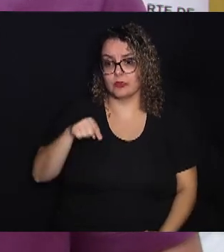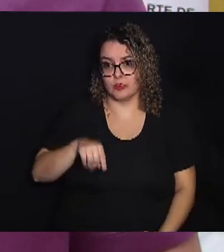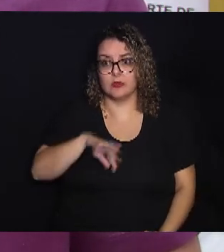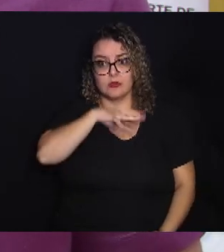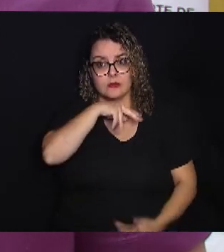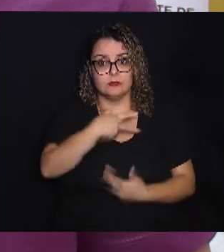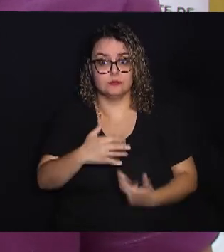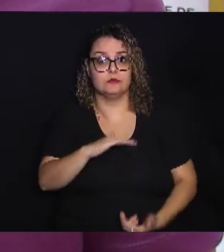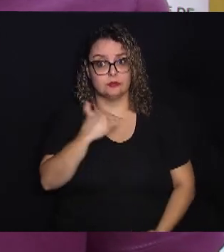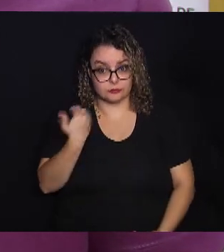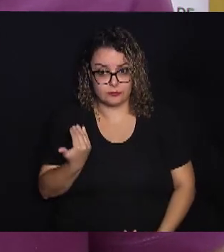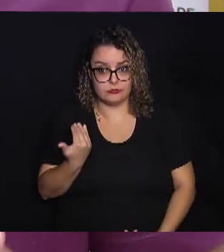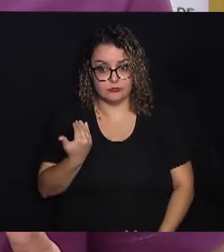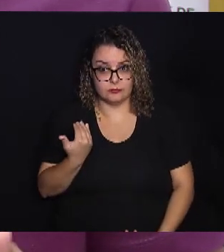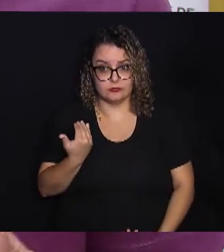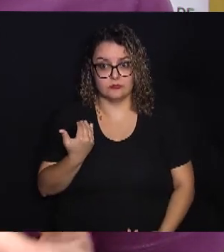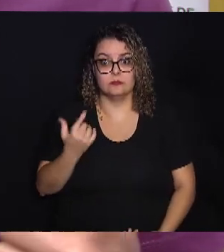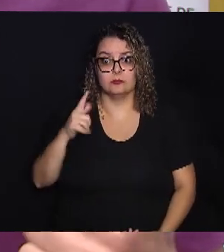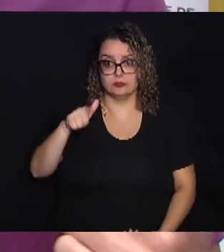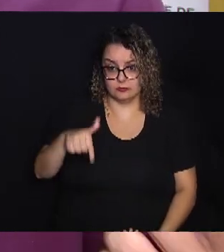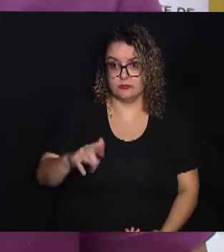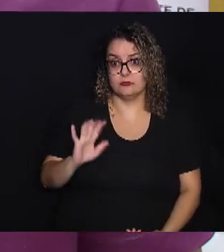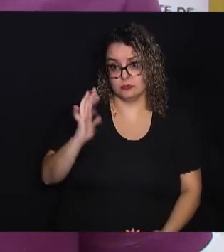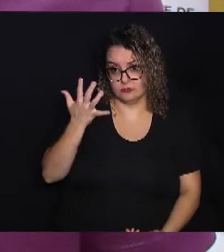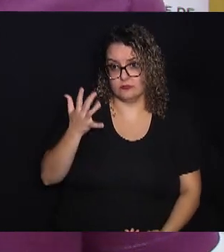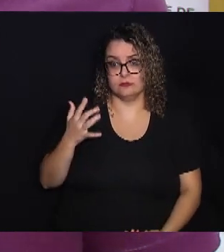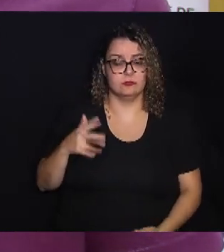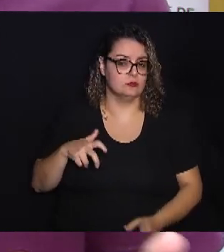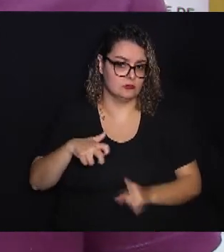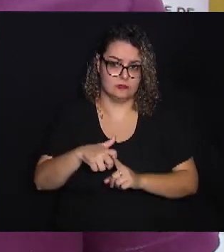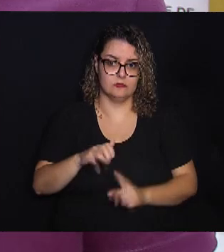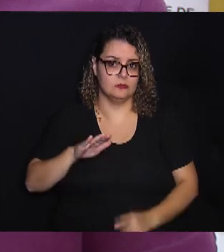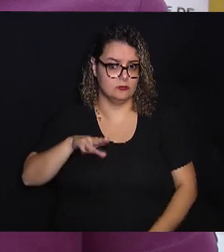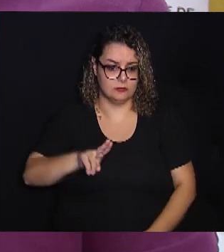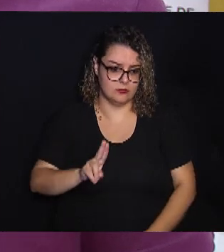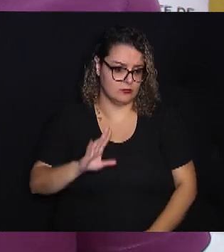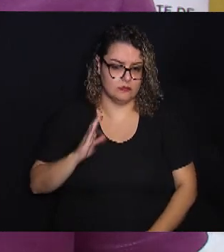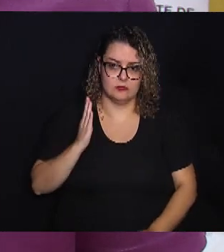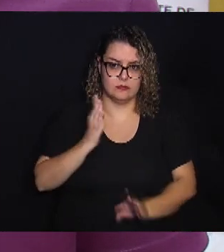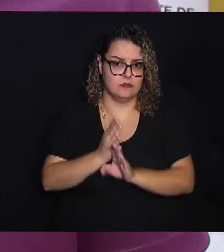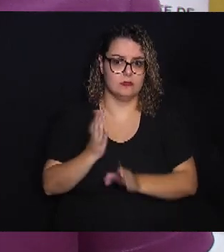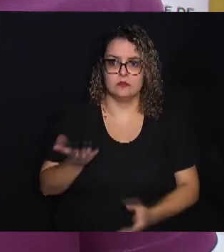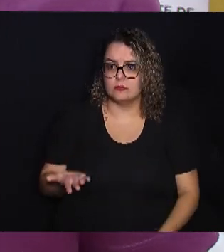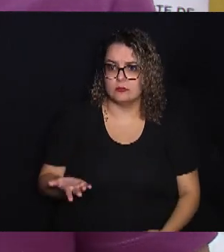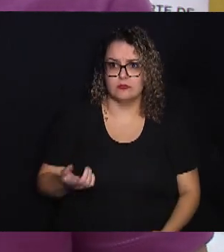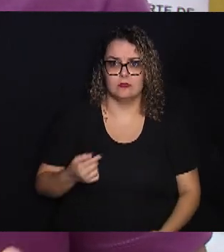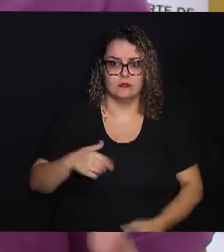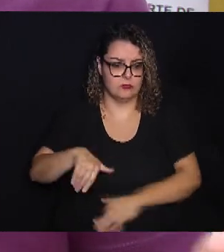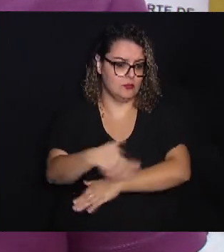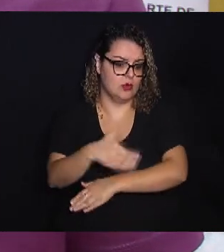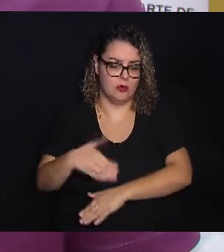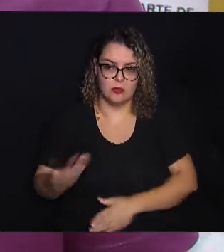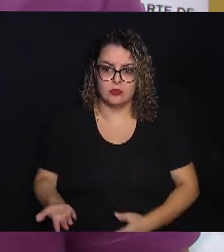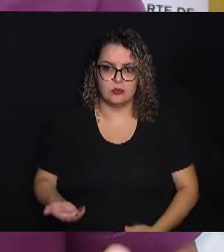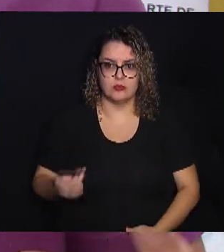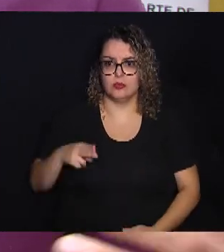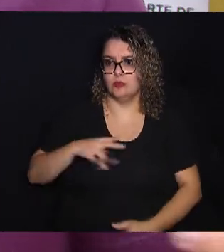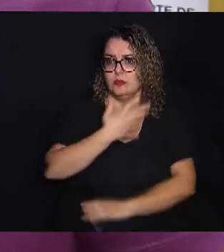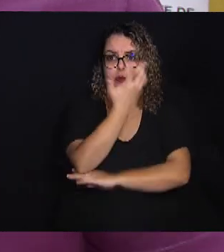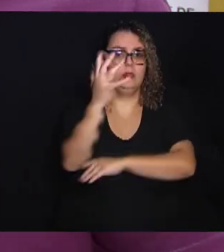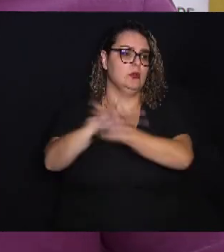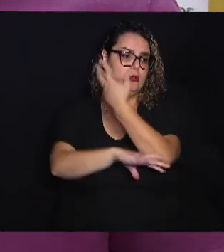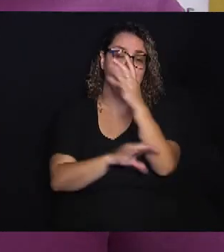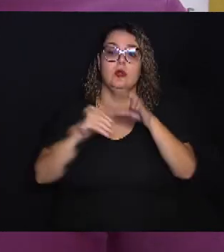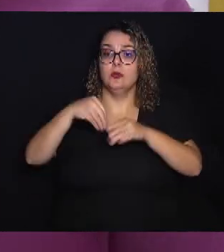se a pessoa sofreu um acidente e esse animal vira óbito, se ele morrer depois de acontecer esse acidente, ou mesmo foi encontrado,